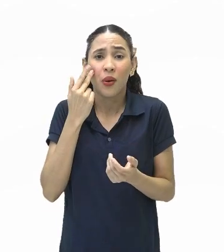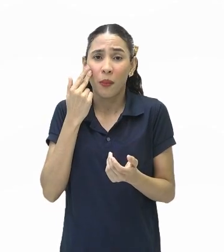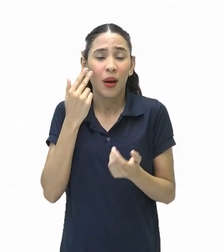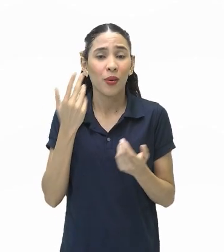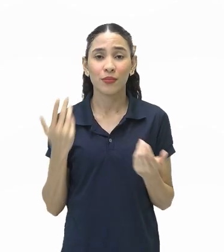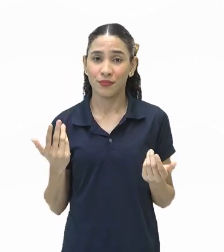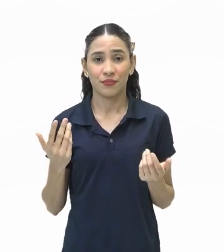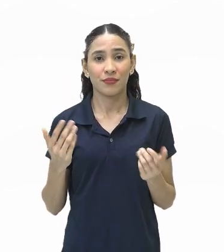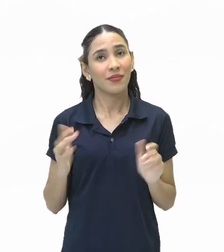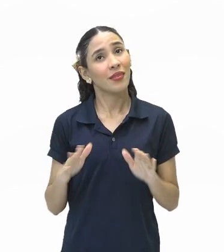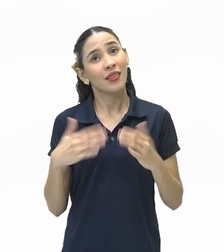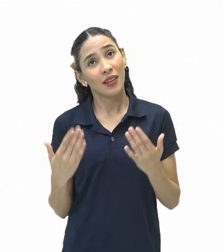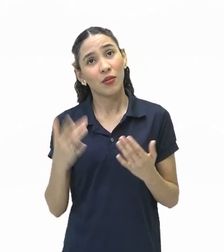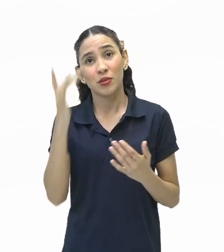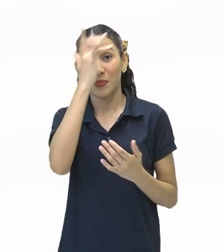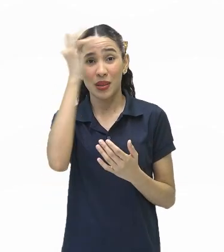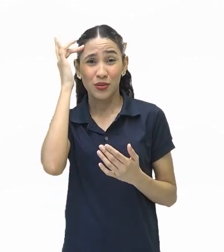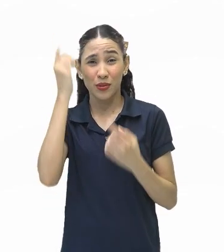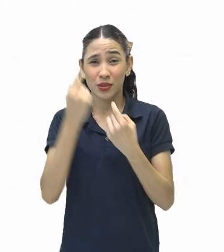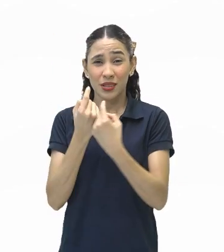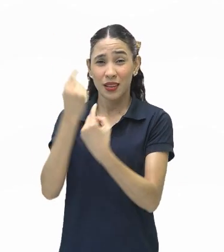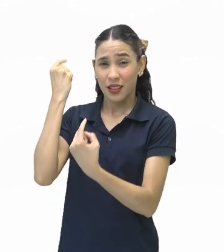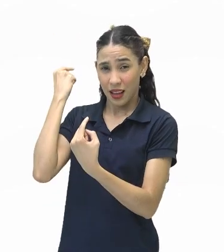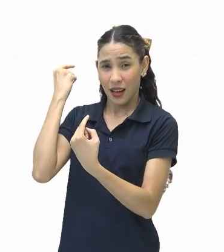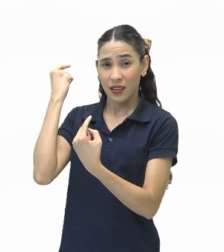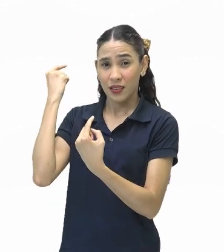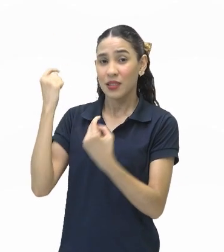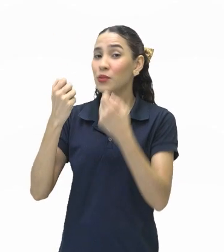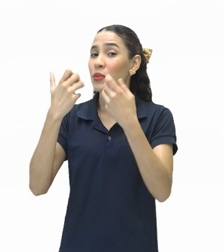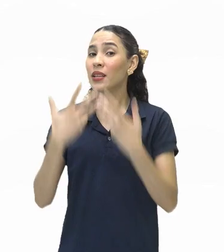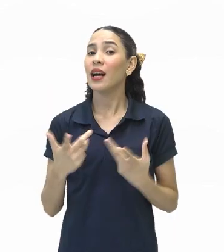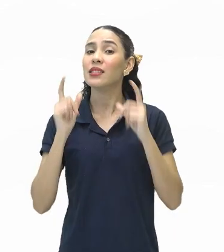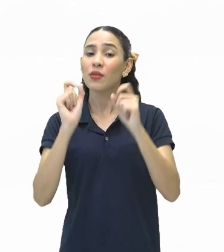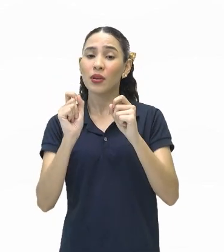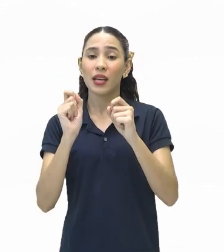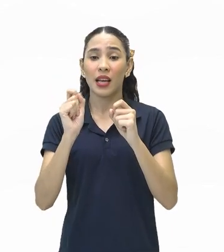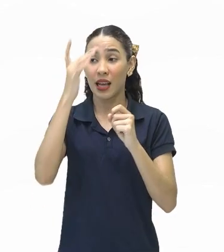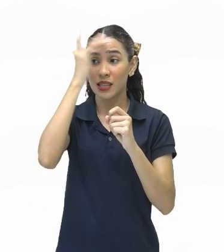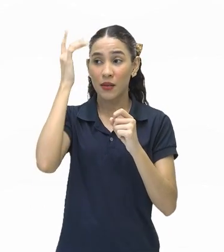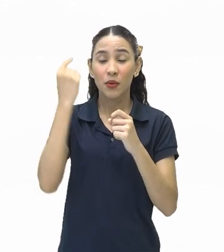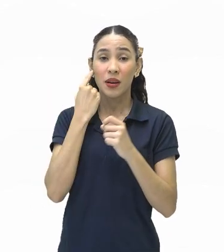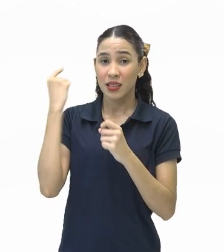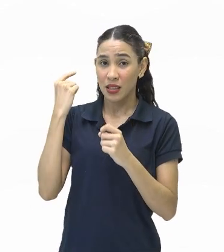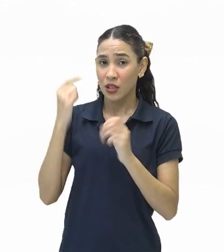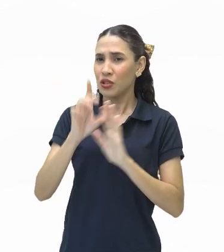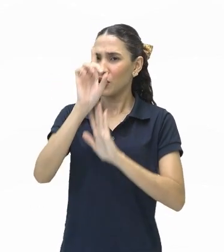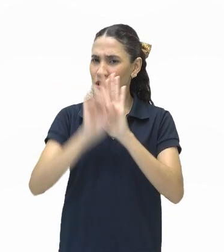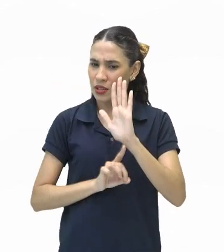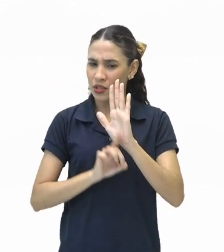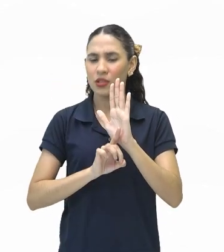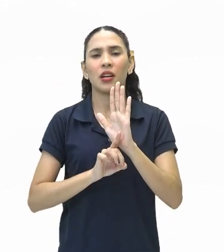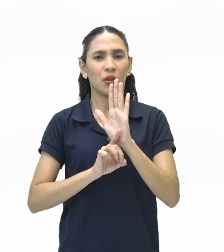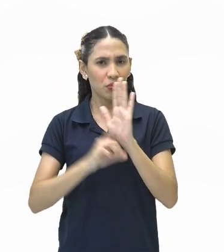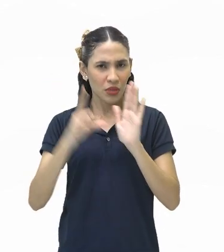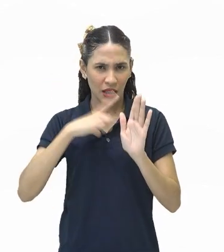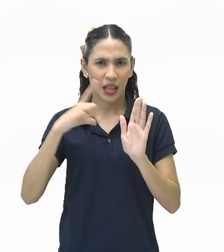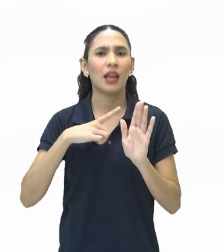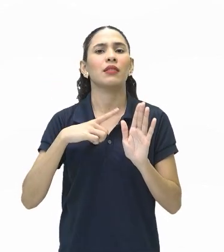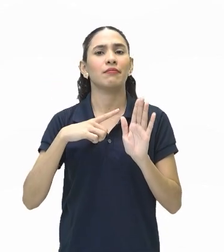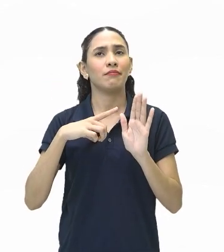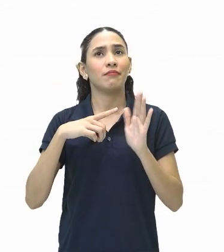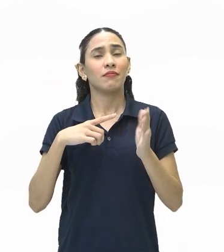natural. Então, talvez as pessoas naquele tempo falassem que aquele trabalho dignificava as pessoas,